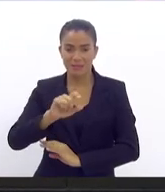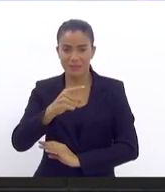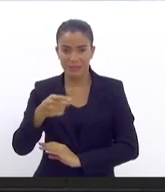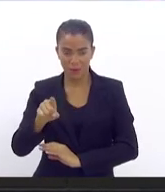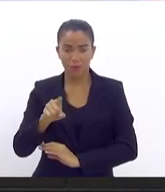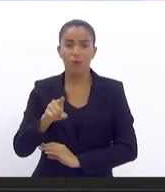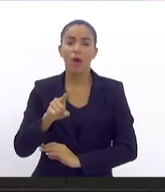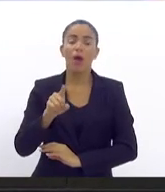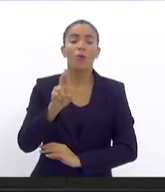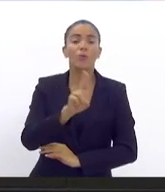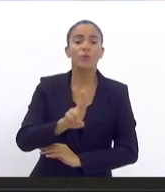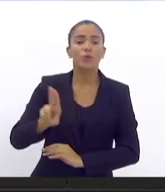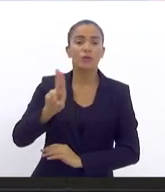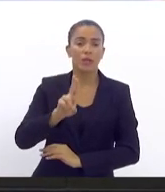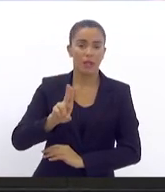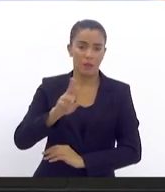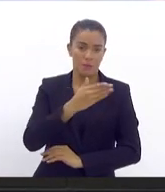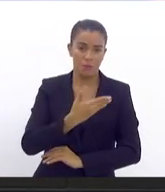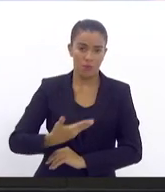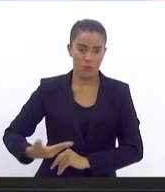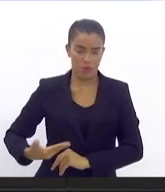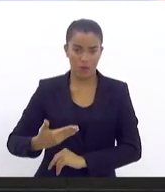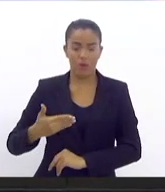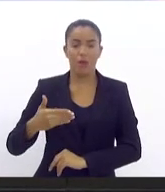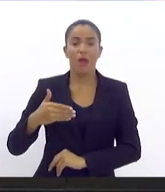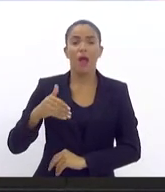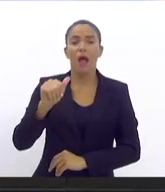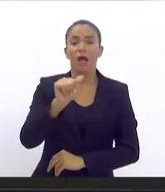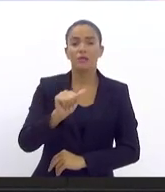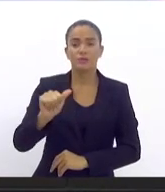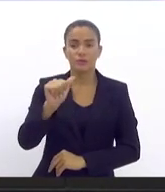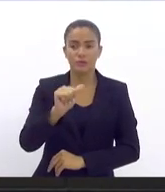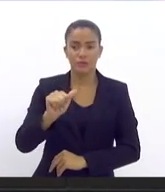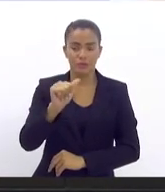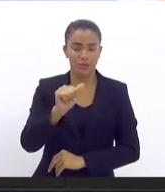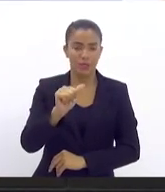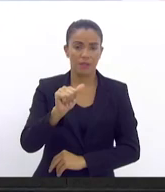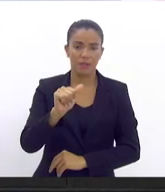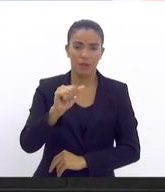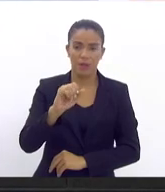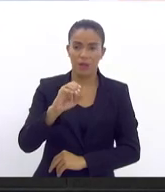utilidade pública a Associação Oliveira e Castilho Top Team.